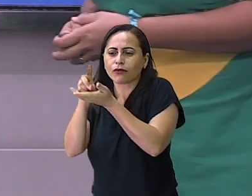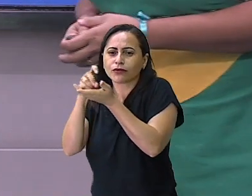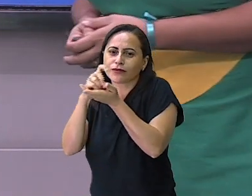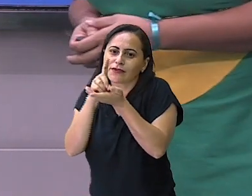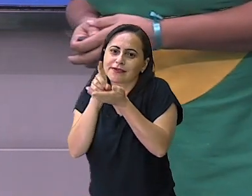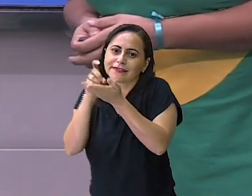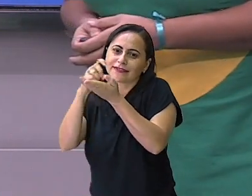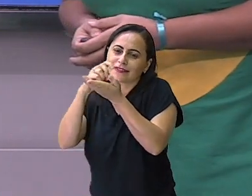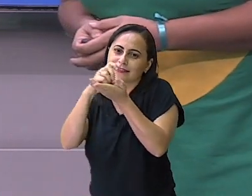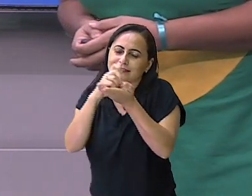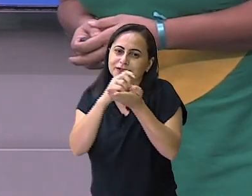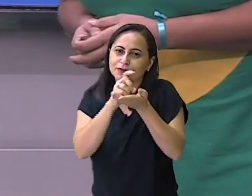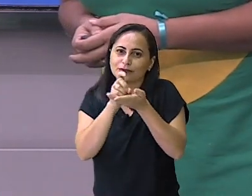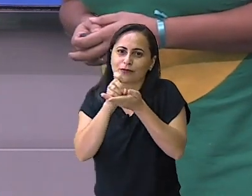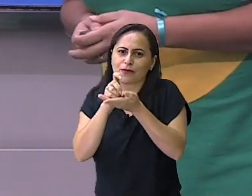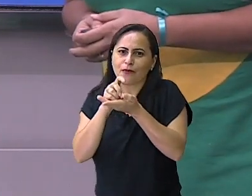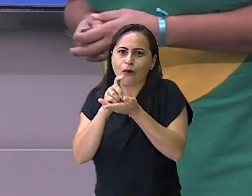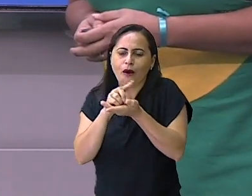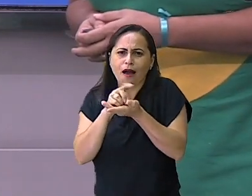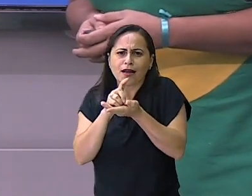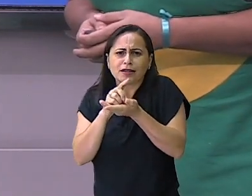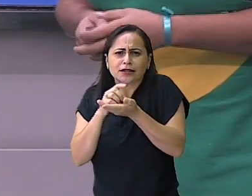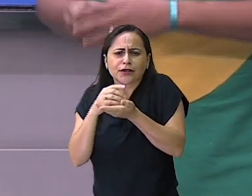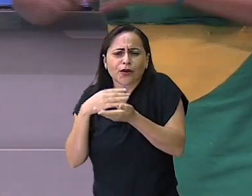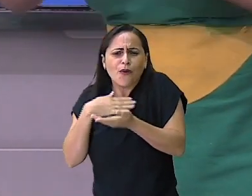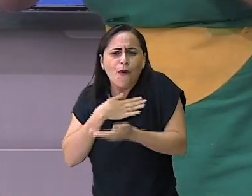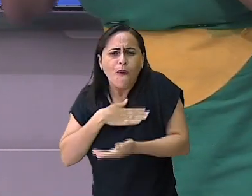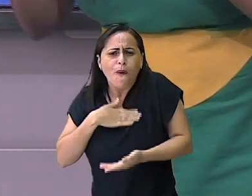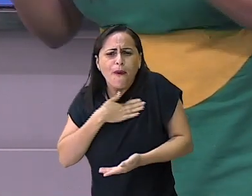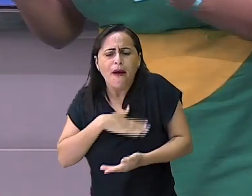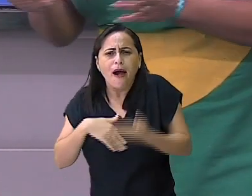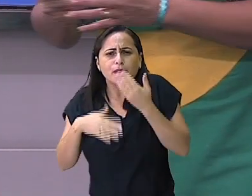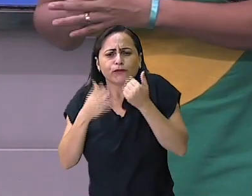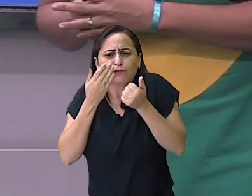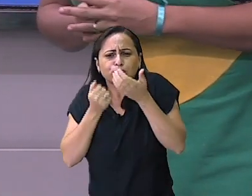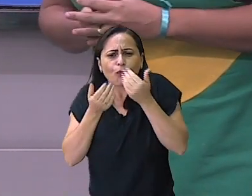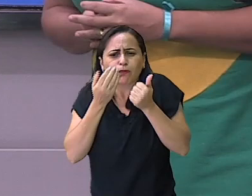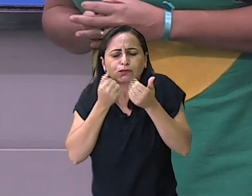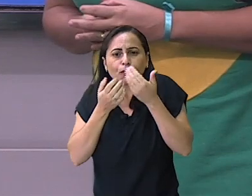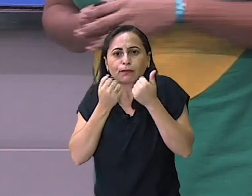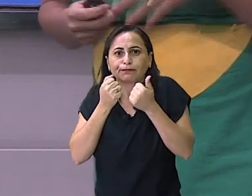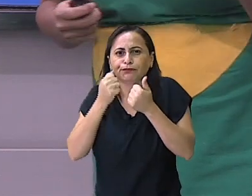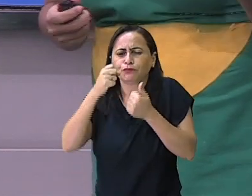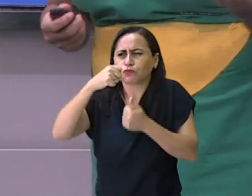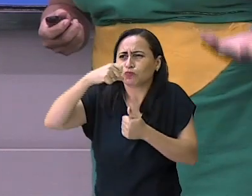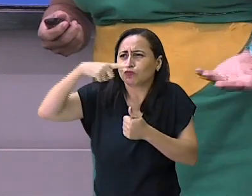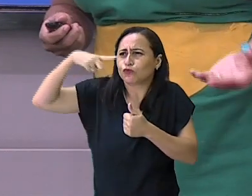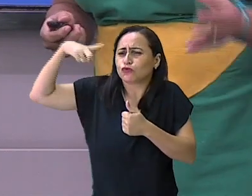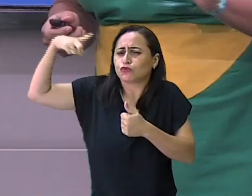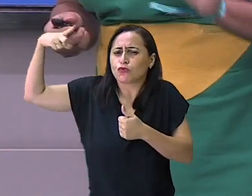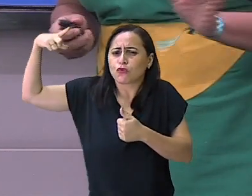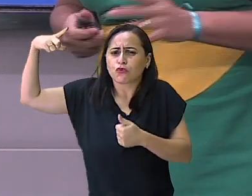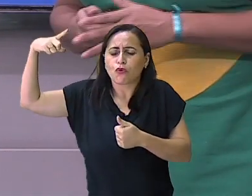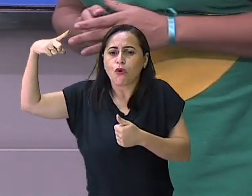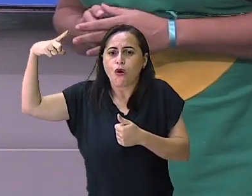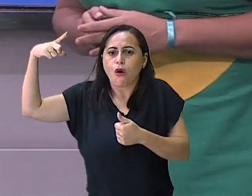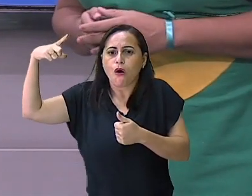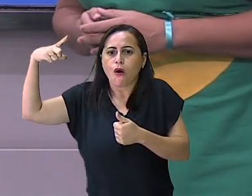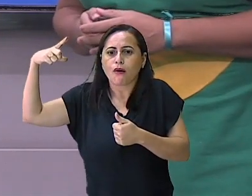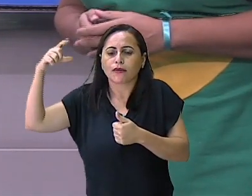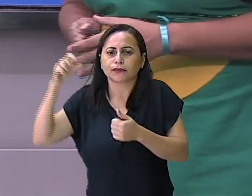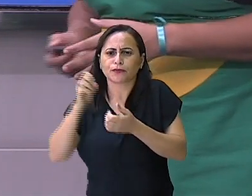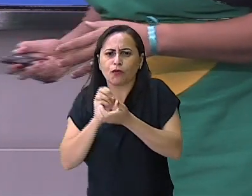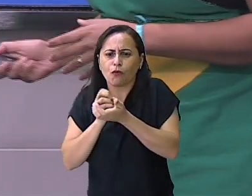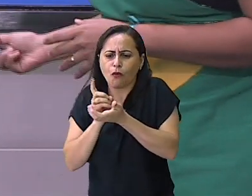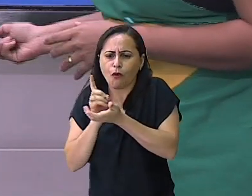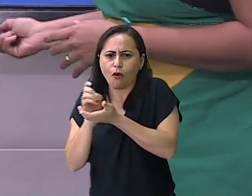uma lagarta muito comilona. O sol estava muito quente e por isso ela saiu de lá